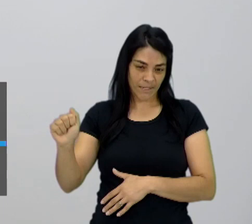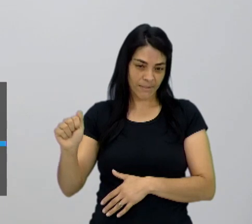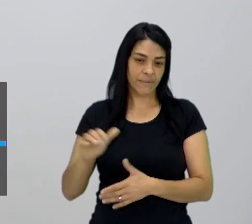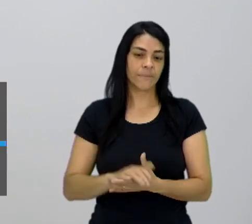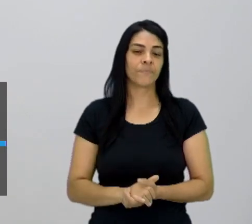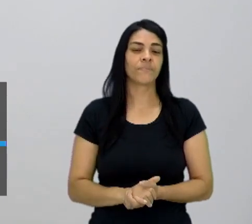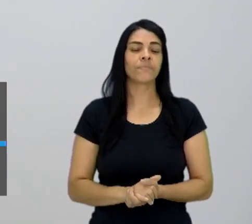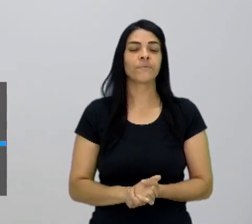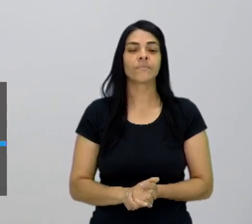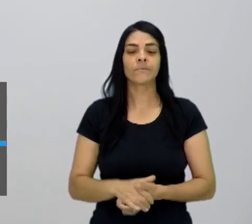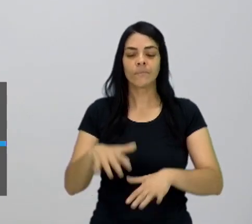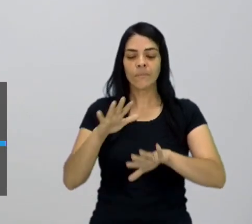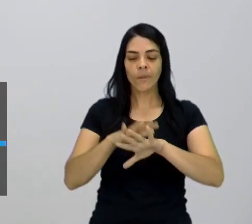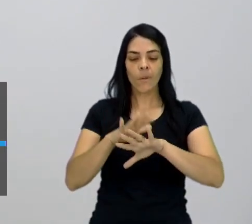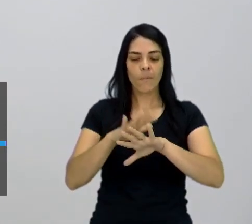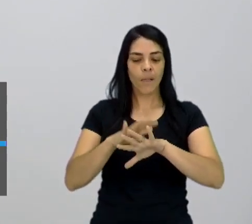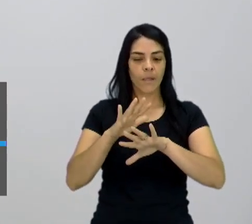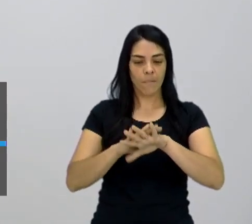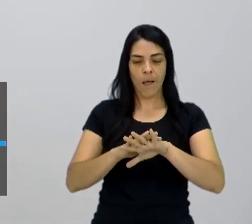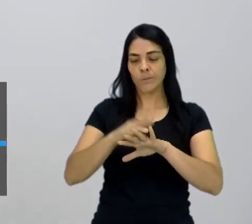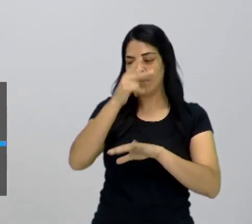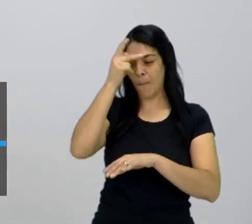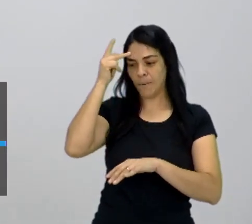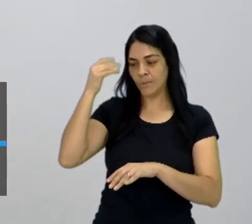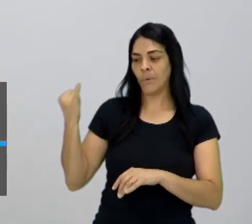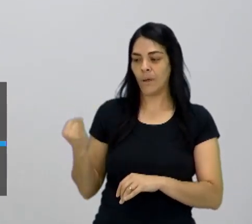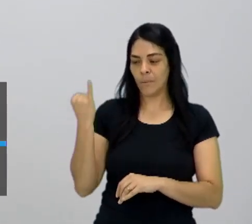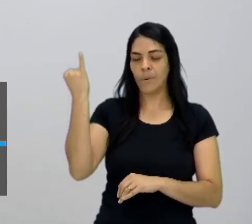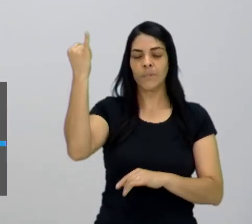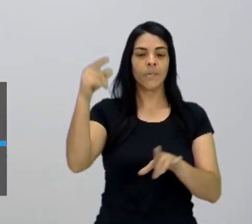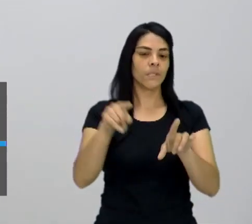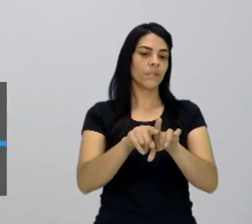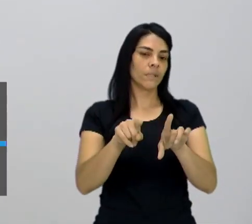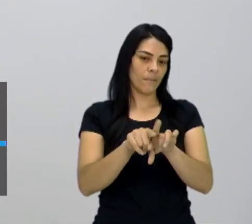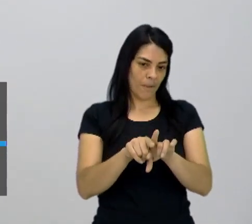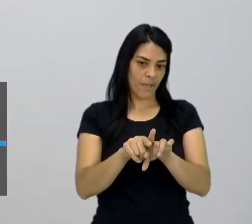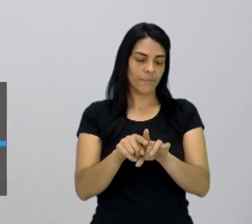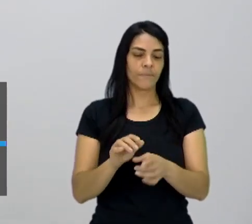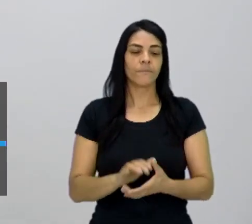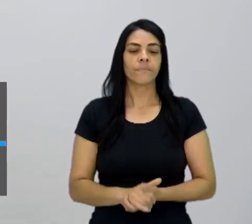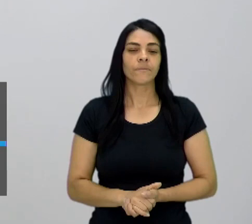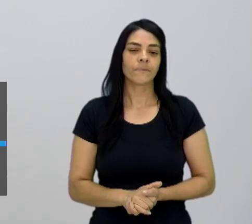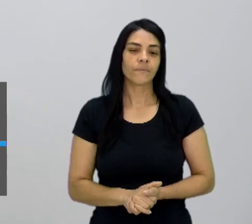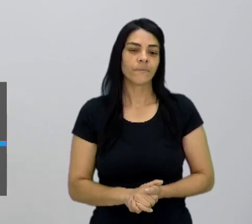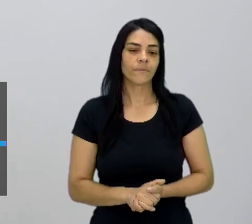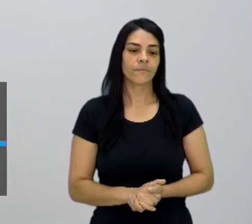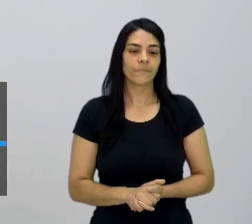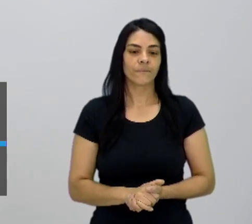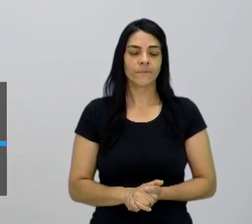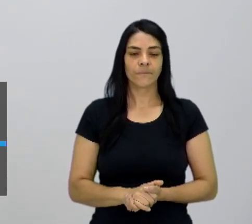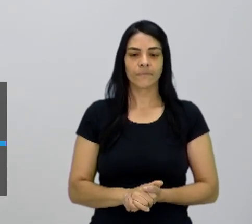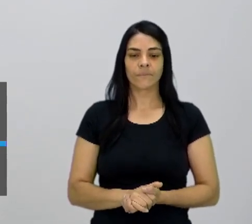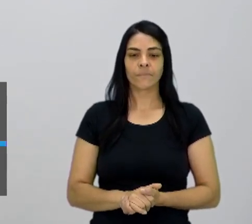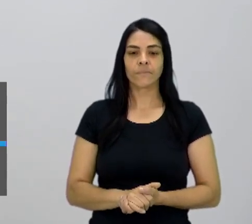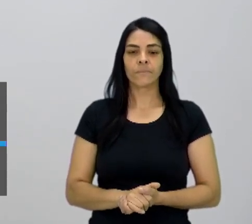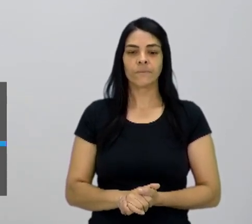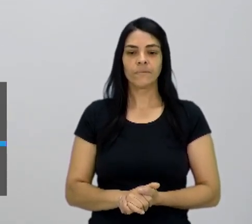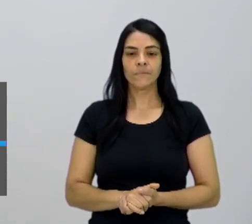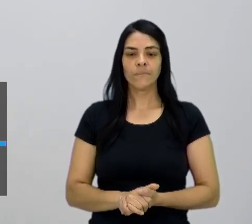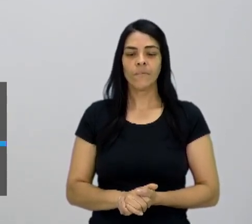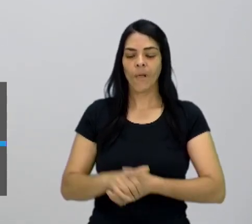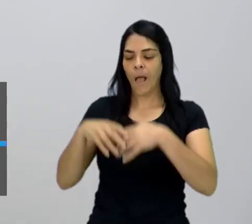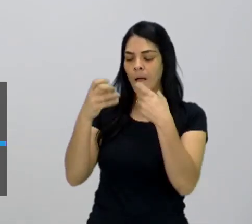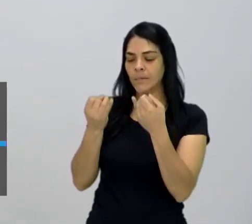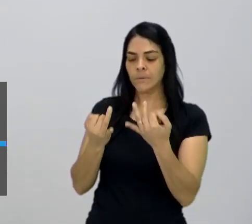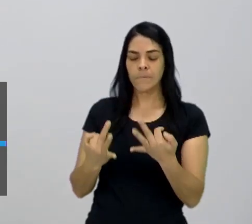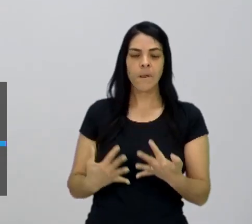matemático importante, mas o Tales, ele veio ainda antes, tá certo? Pensando aí em explicar